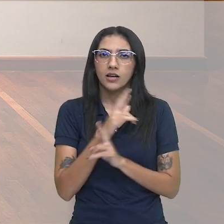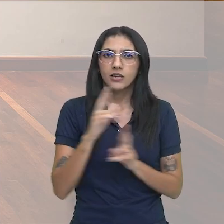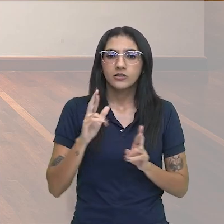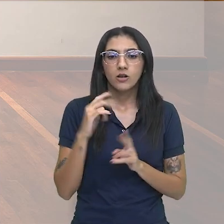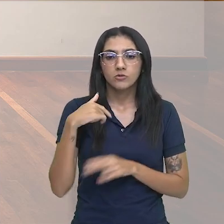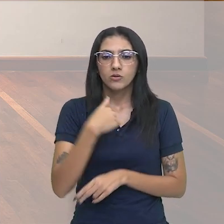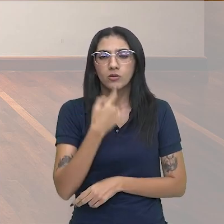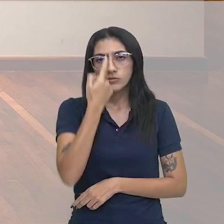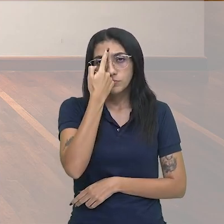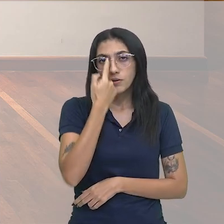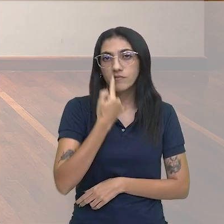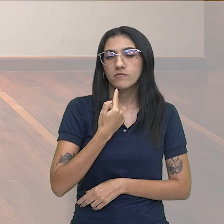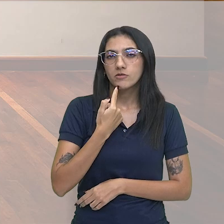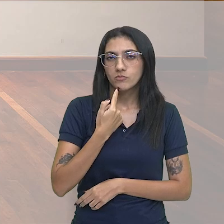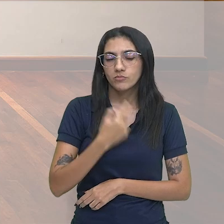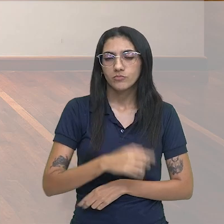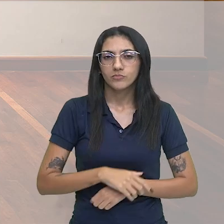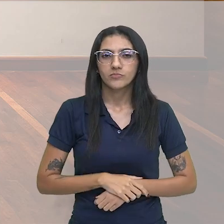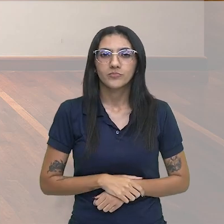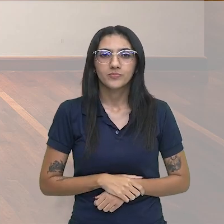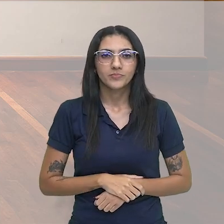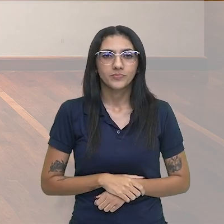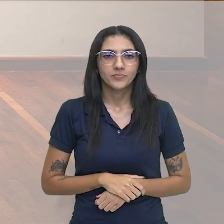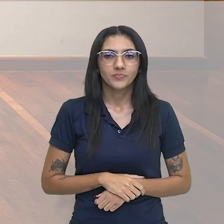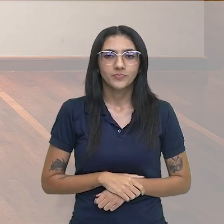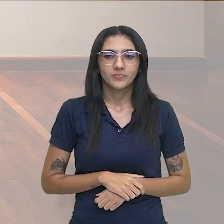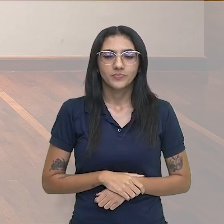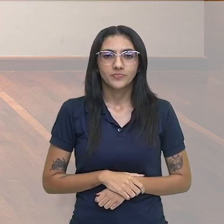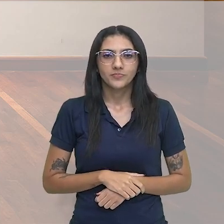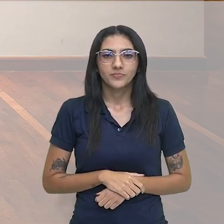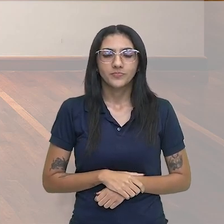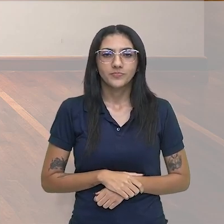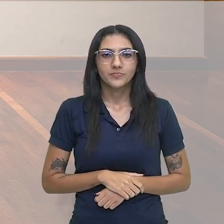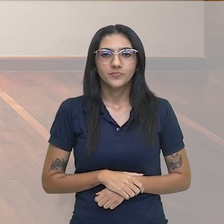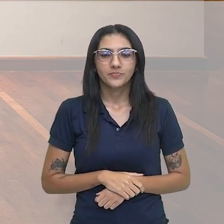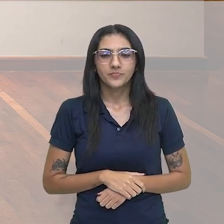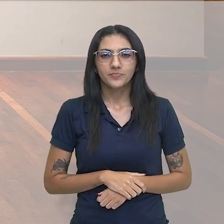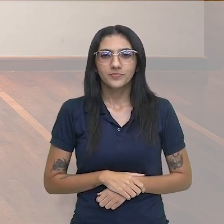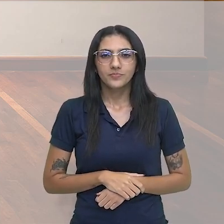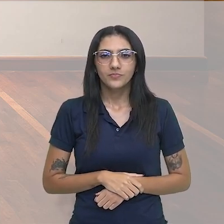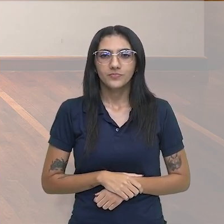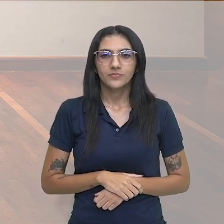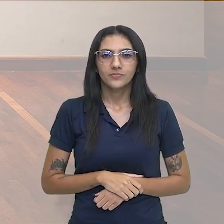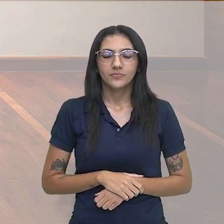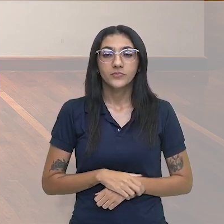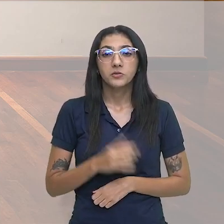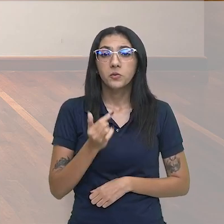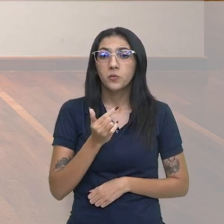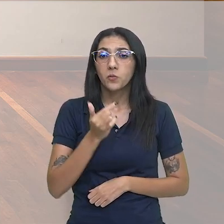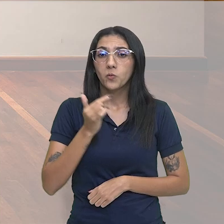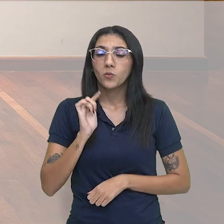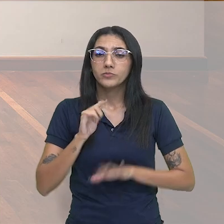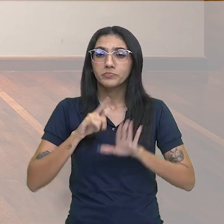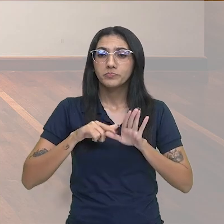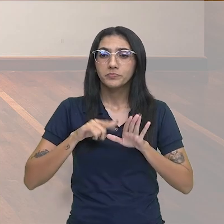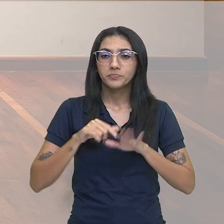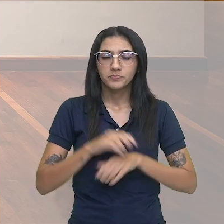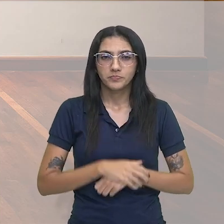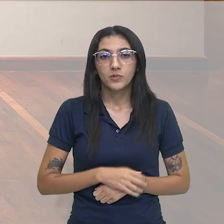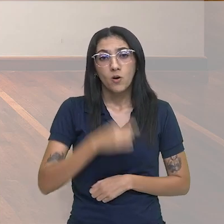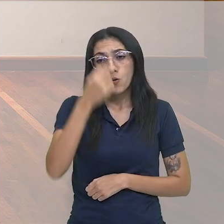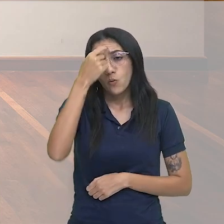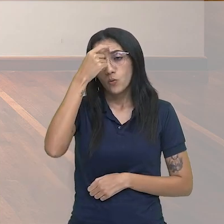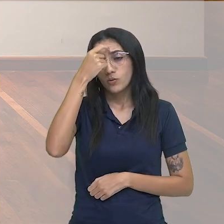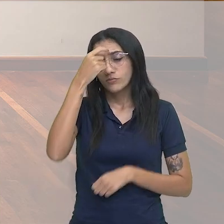nossa personalidade, né? Segundo aí o Durkheim. E o outro conceito é consciência coletiva. O que é a